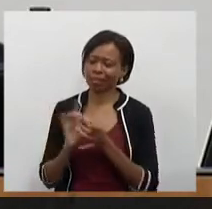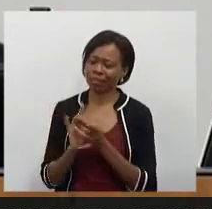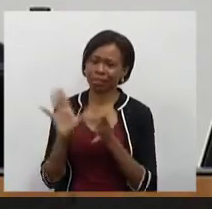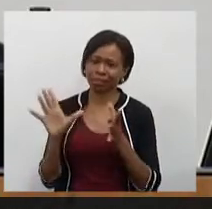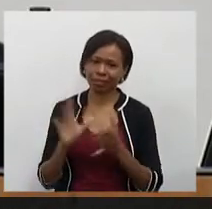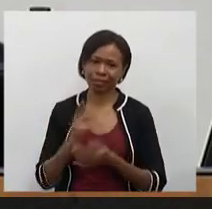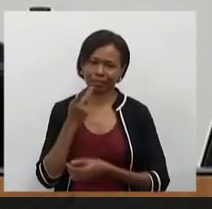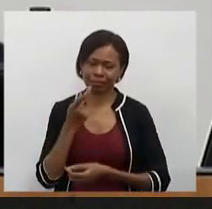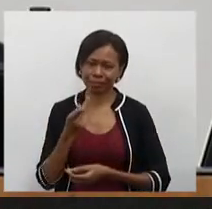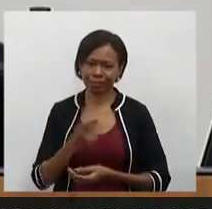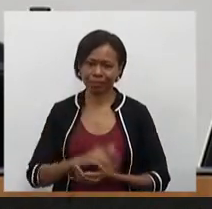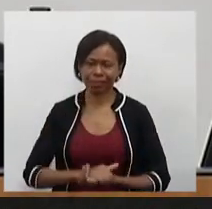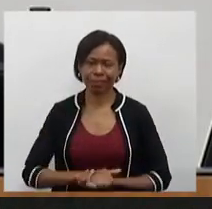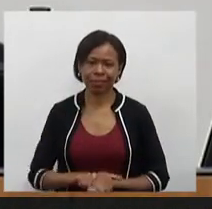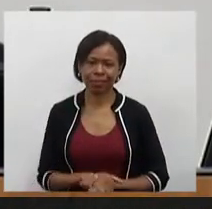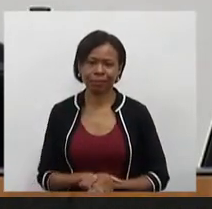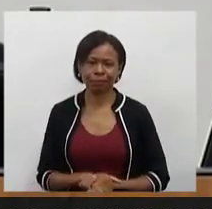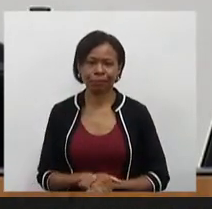Duílio.